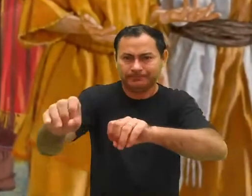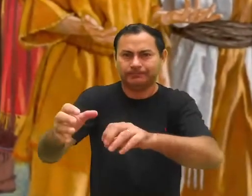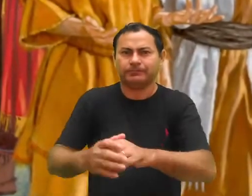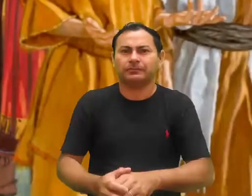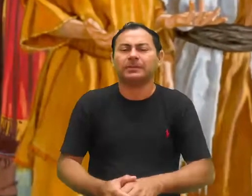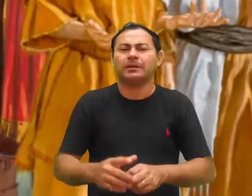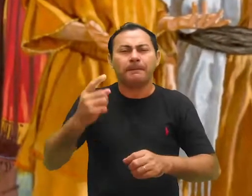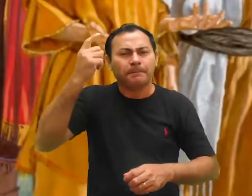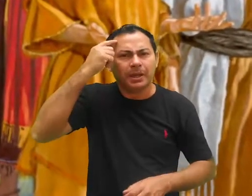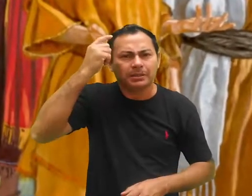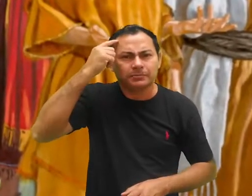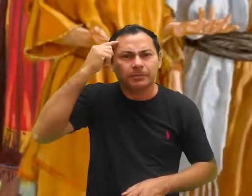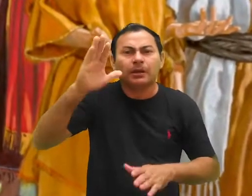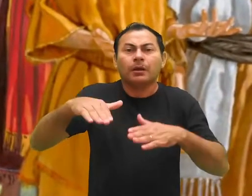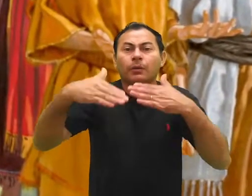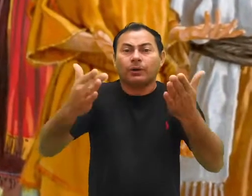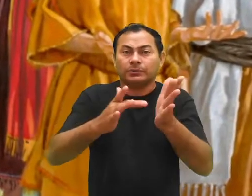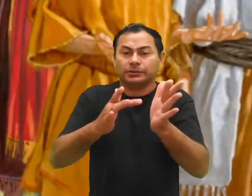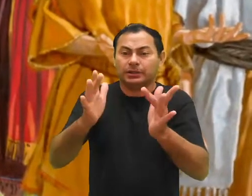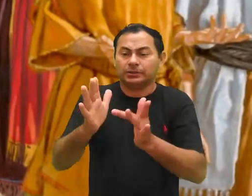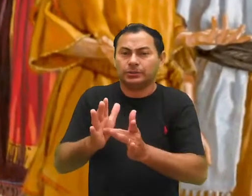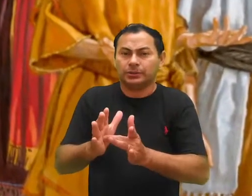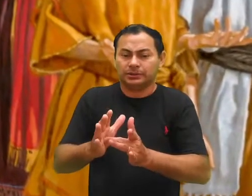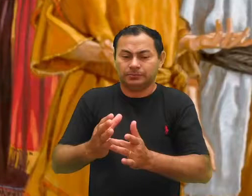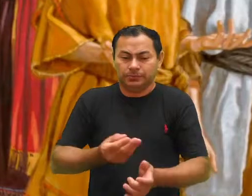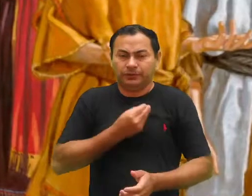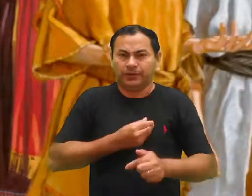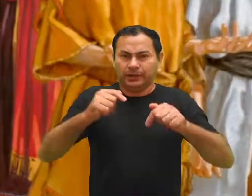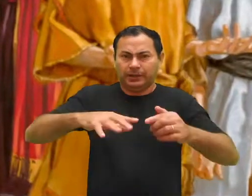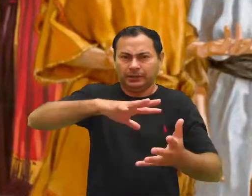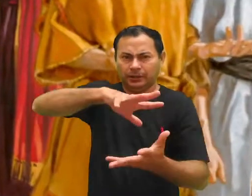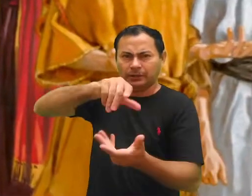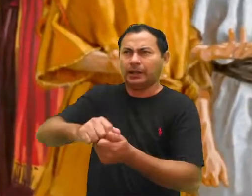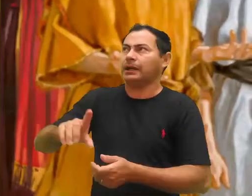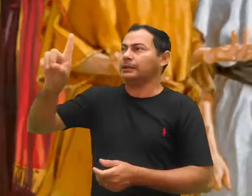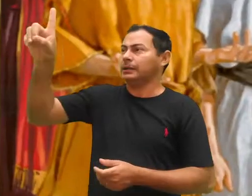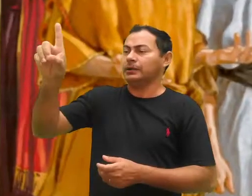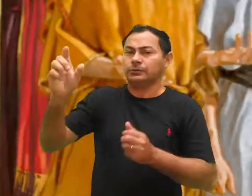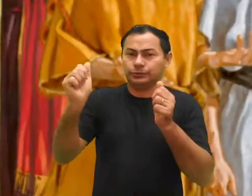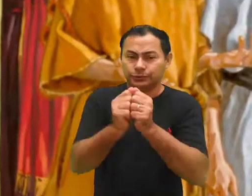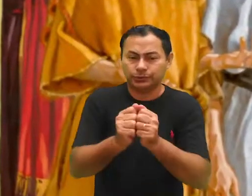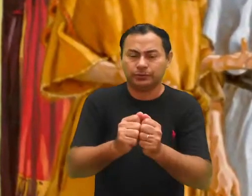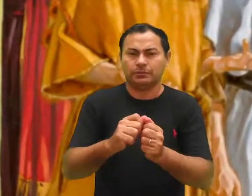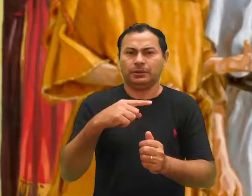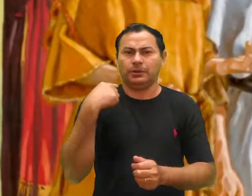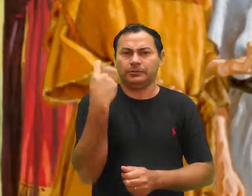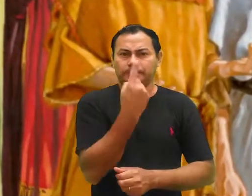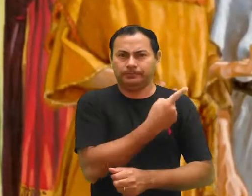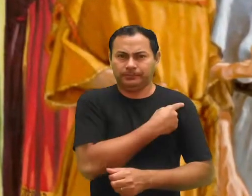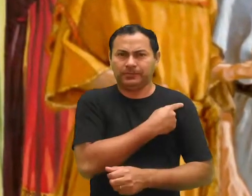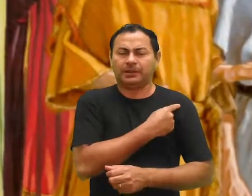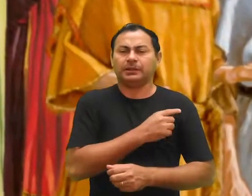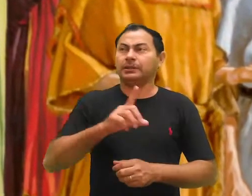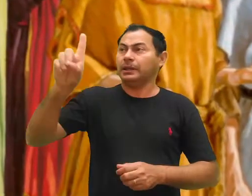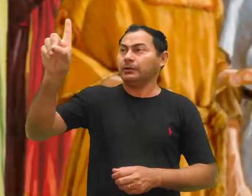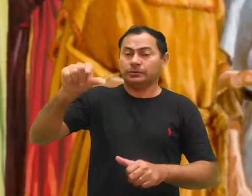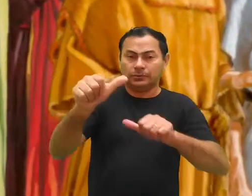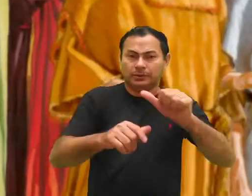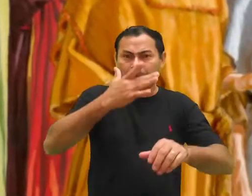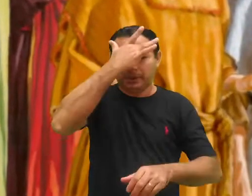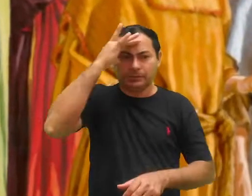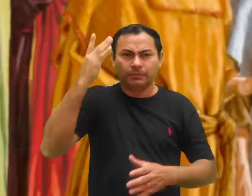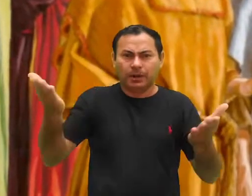seus ensinos. Pense nisso. Quando Jesus Cristo estava aqui na Terra, ele era Deus conosco, ele era Deus